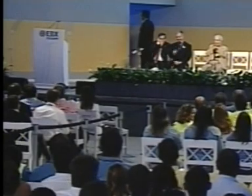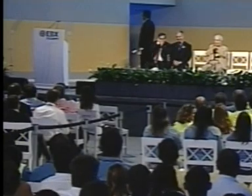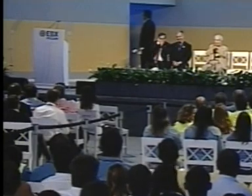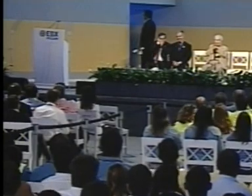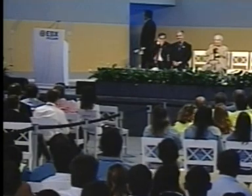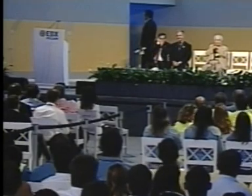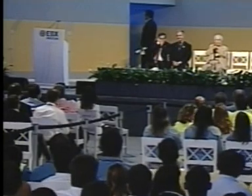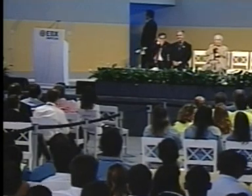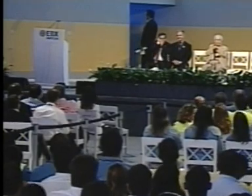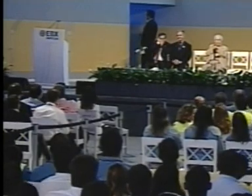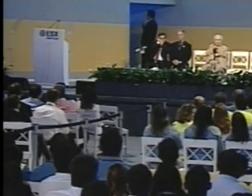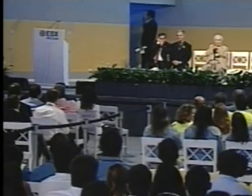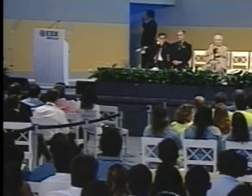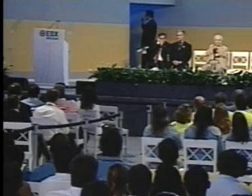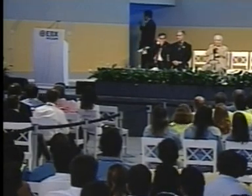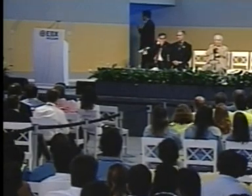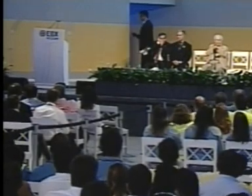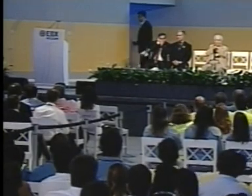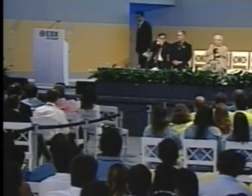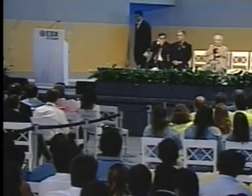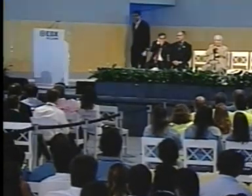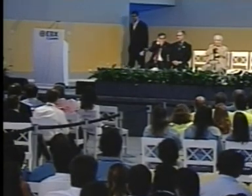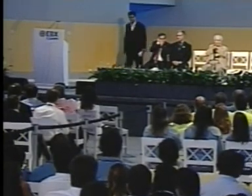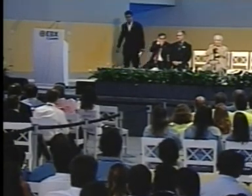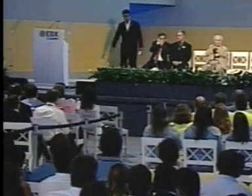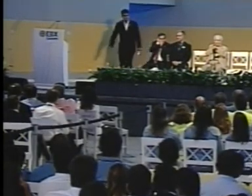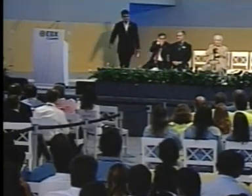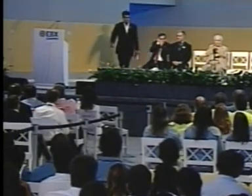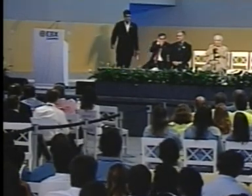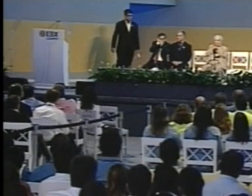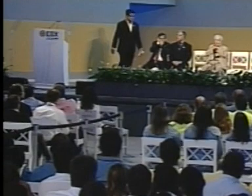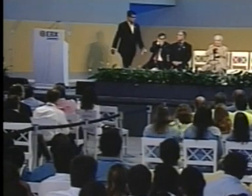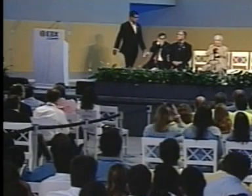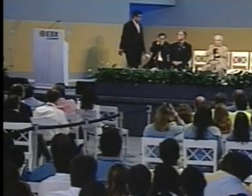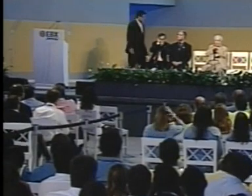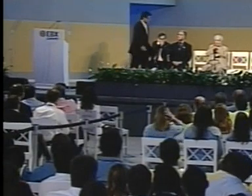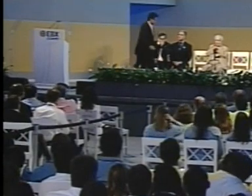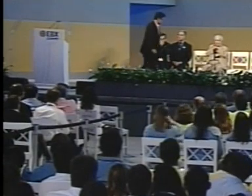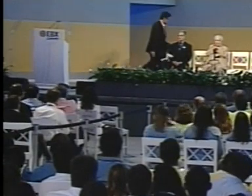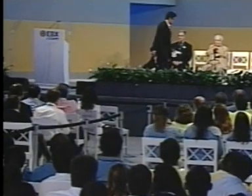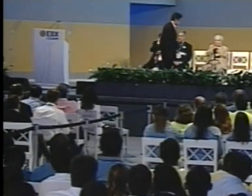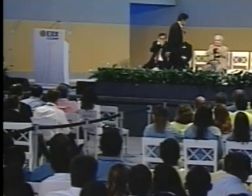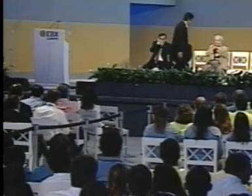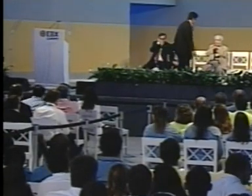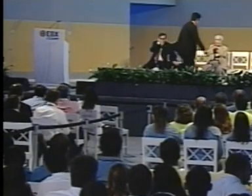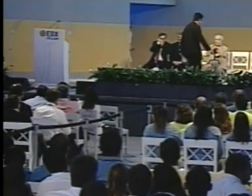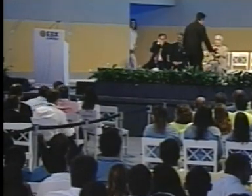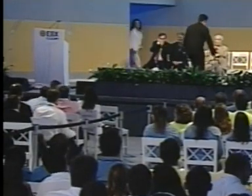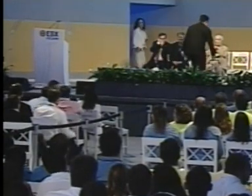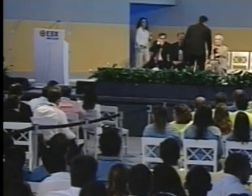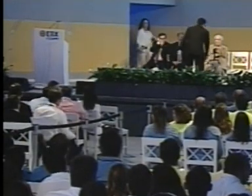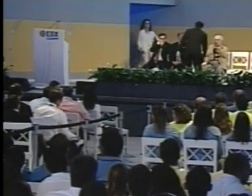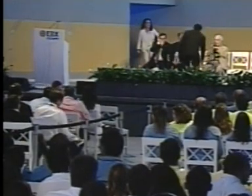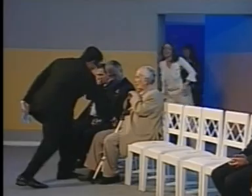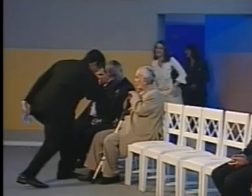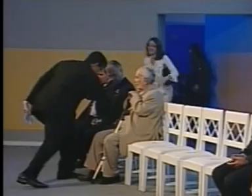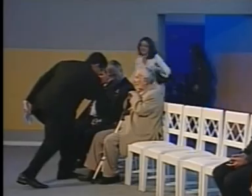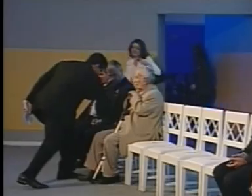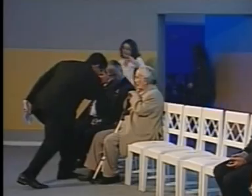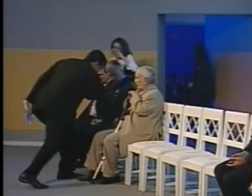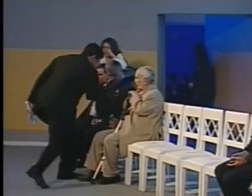gás natural. Acompanhe. O Complexo Industrial do Superporto do Açu é o